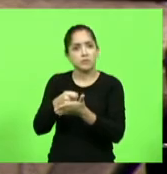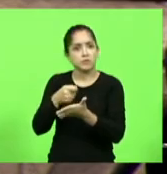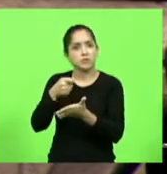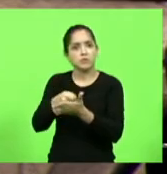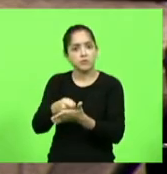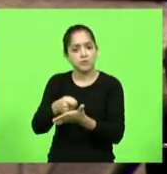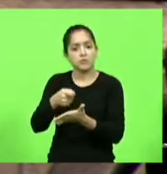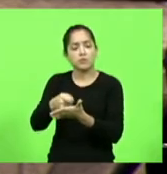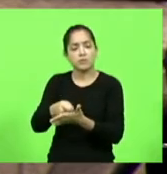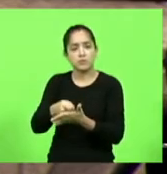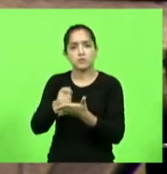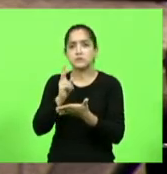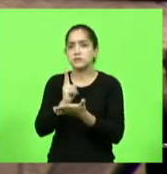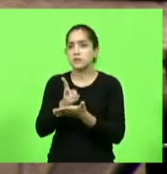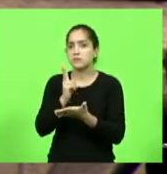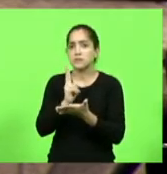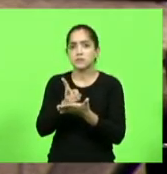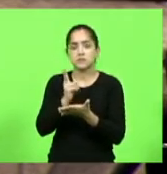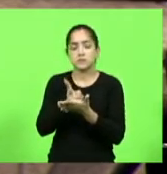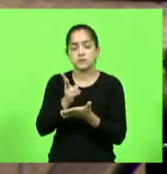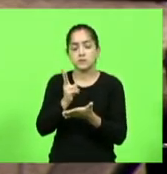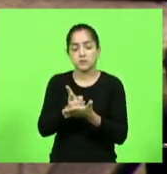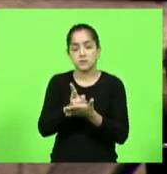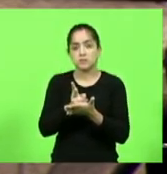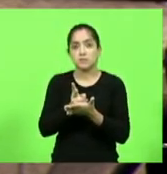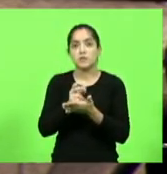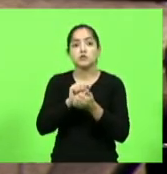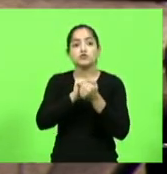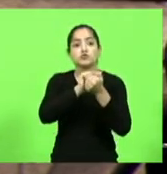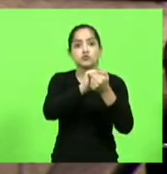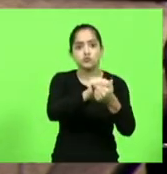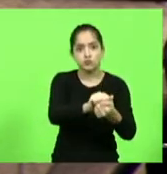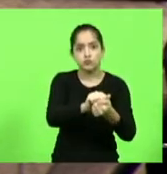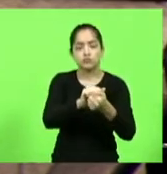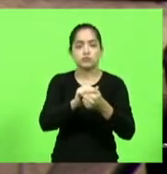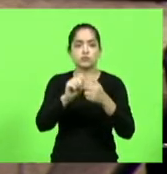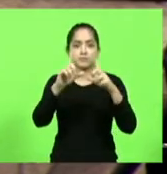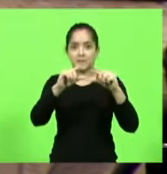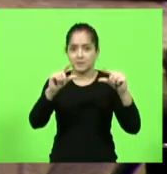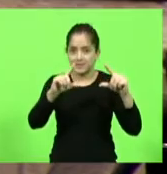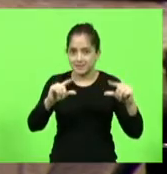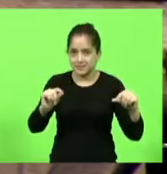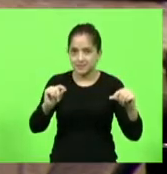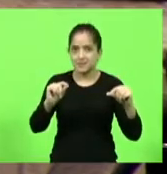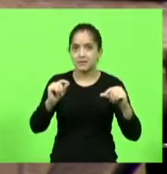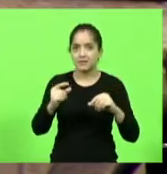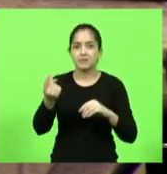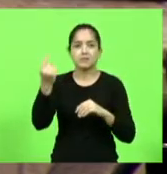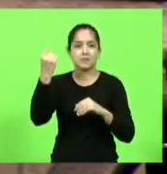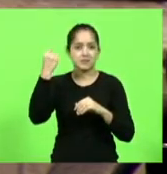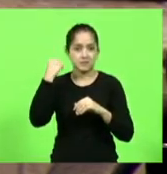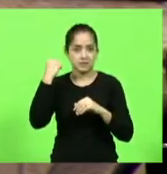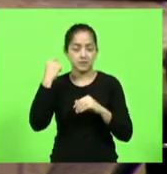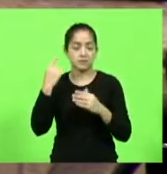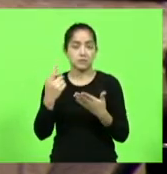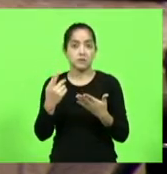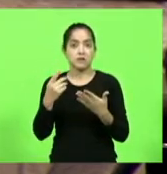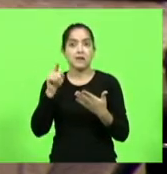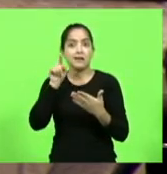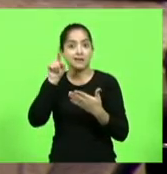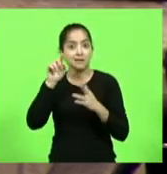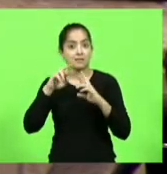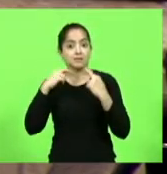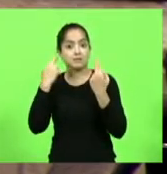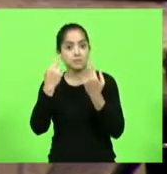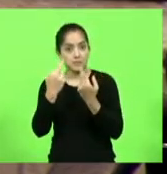Eu fui com o ex-governador Luiz Henrique para Brasília, numa reunião lá no